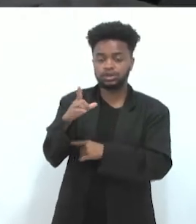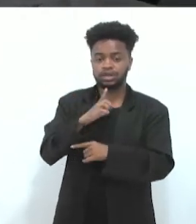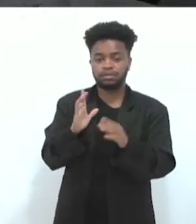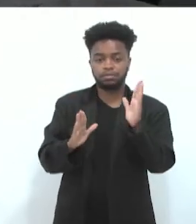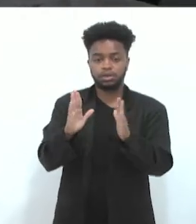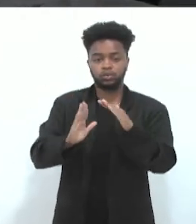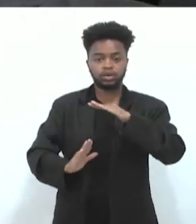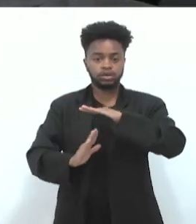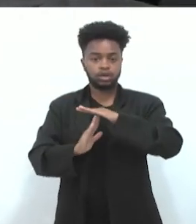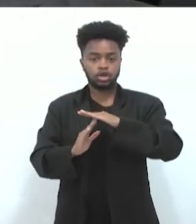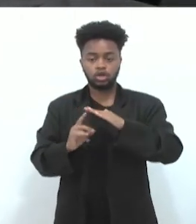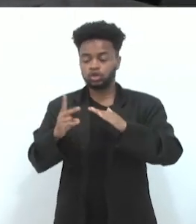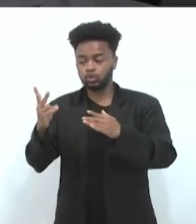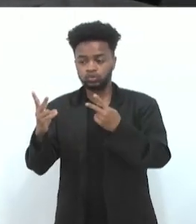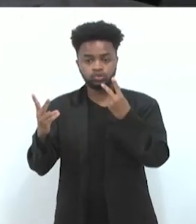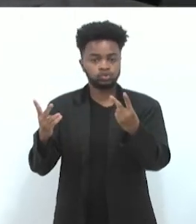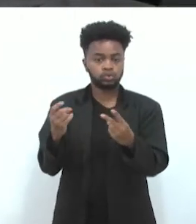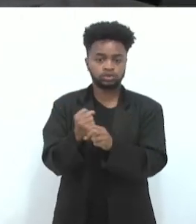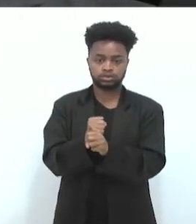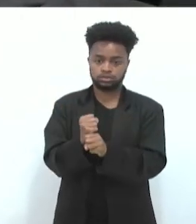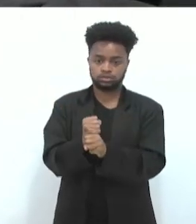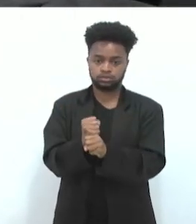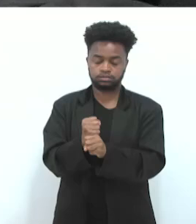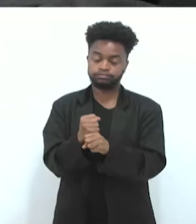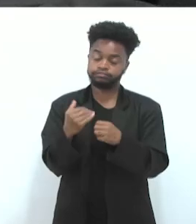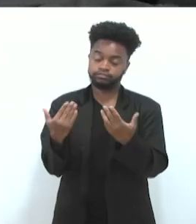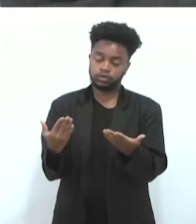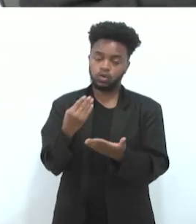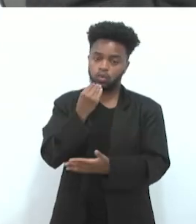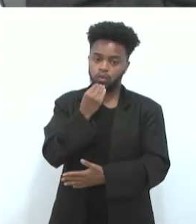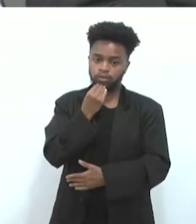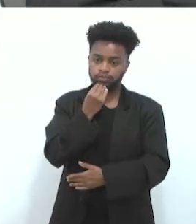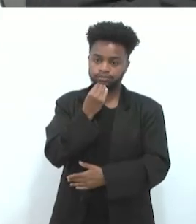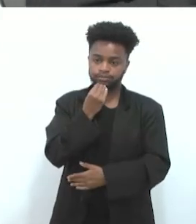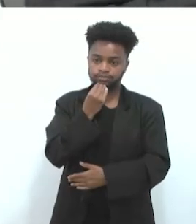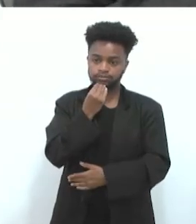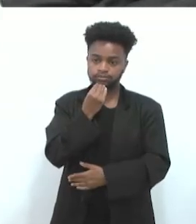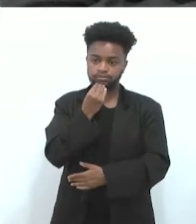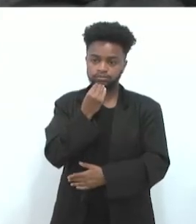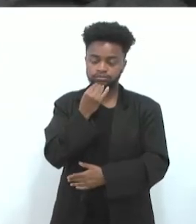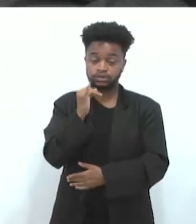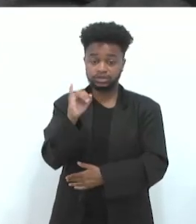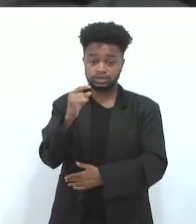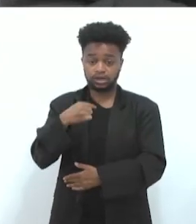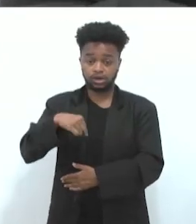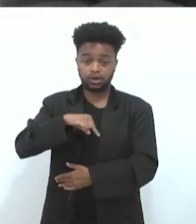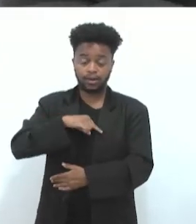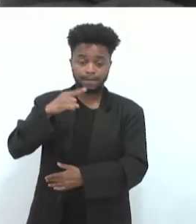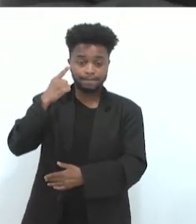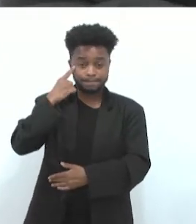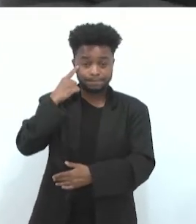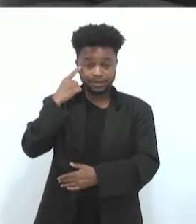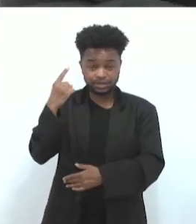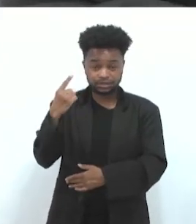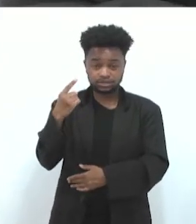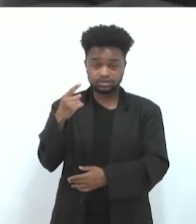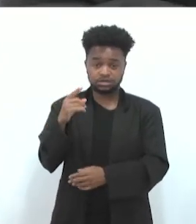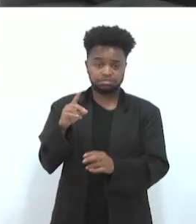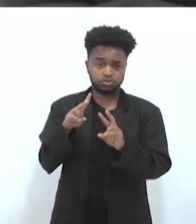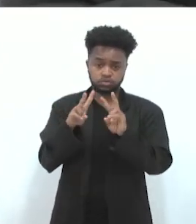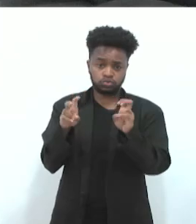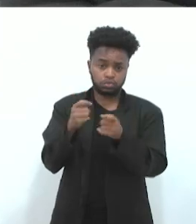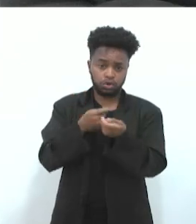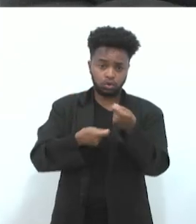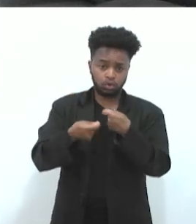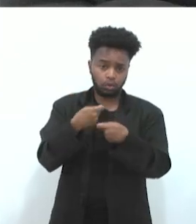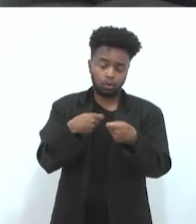2 anos, mais 2 anos. É claro que, se pensar num princípio de economicidade,